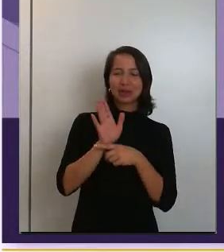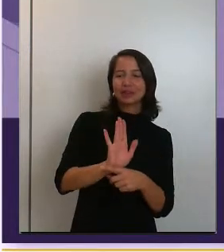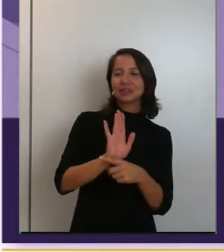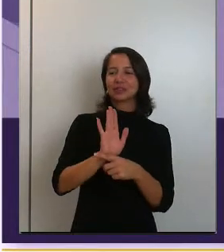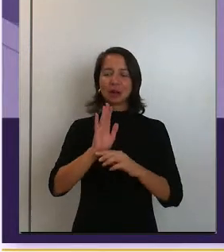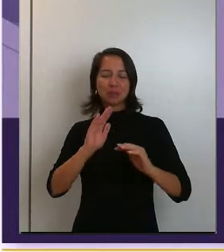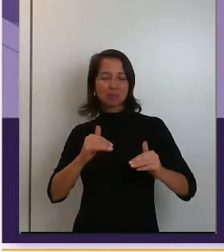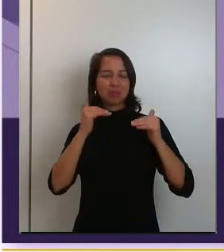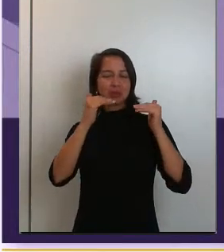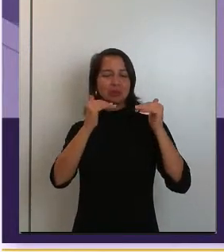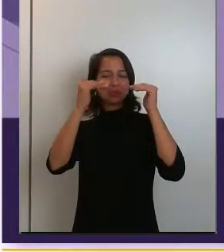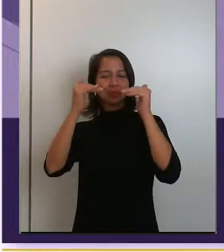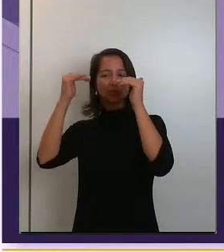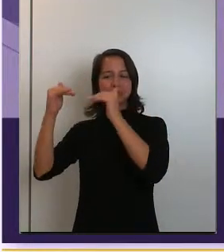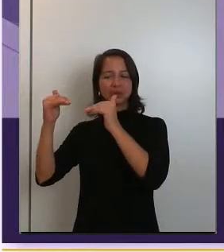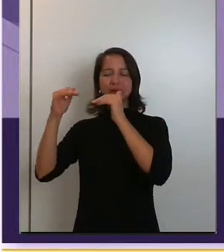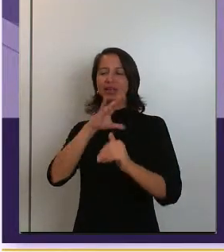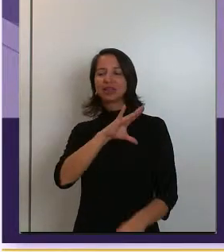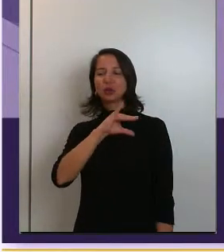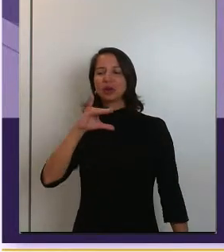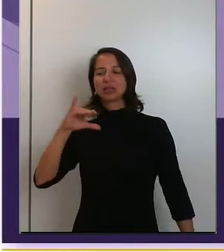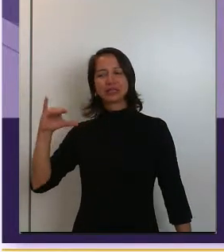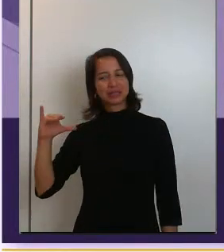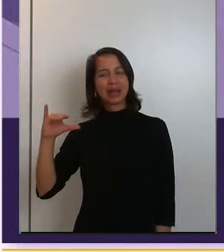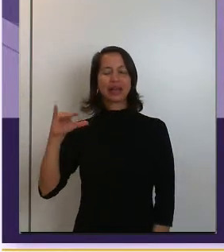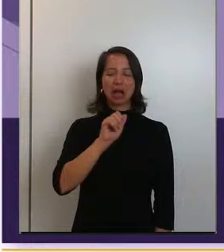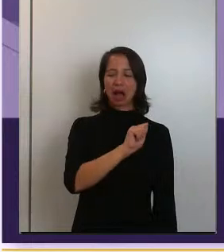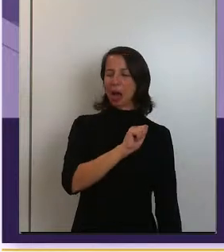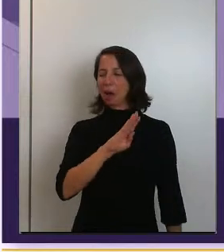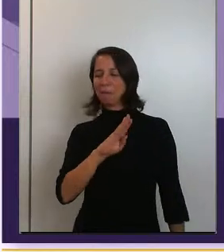extrapolariam muito os campos de uma ciência A, B ou C, ou de um